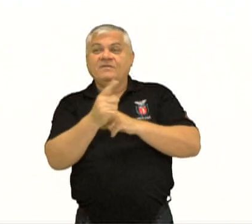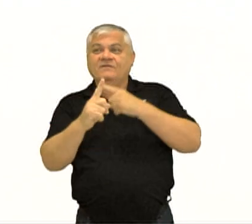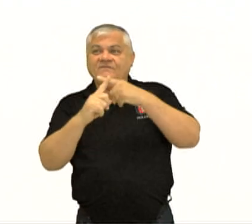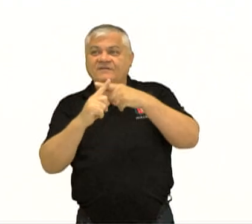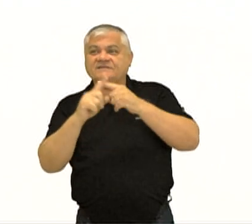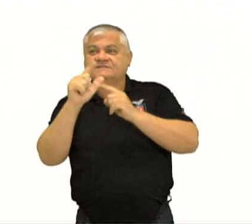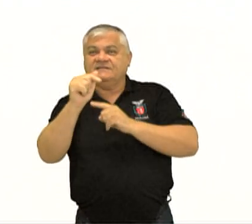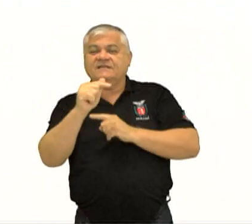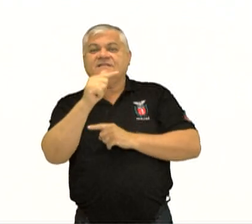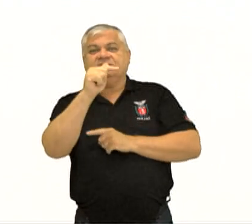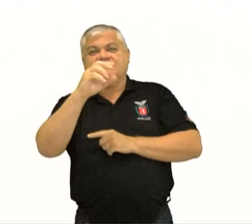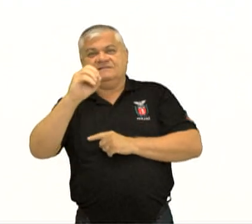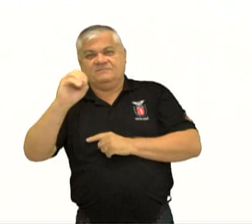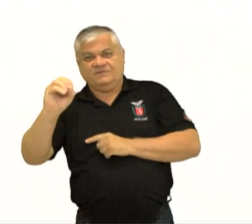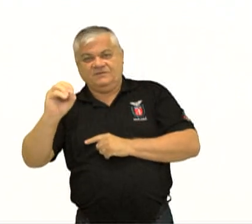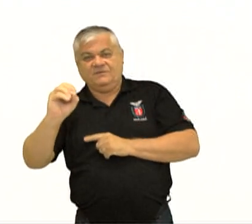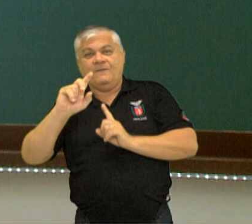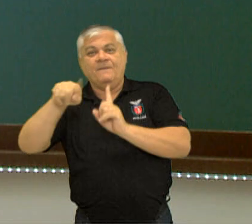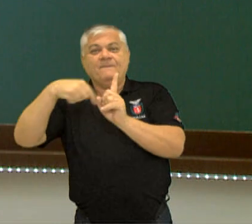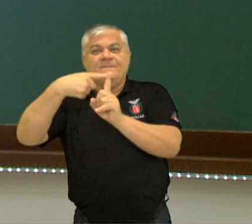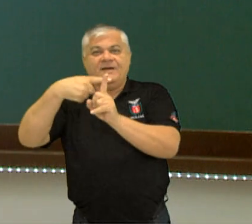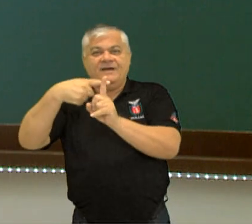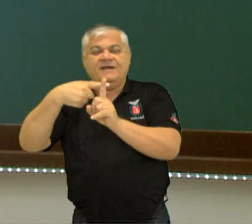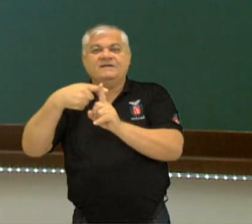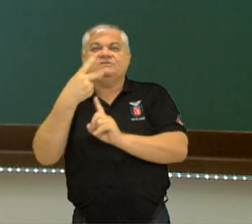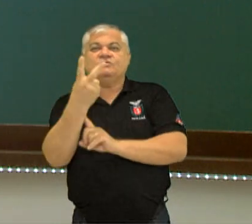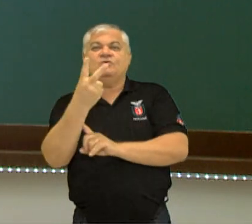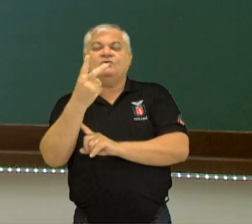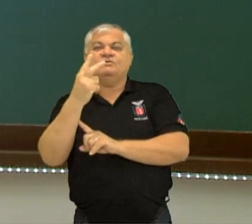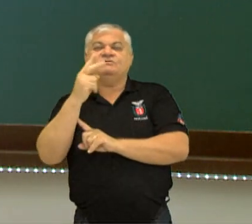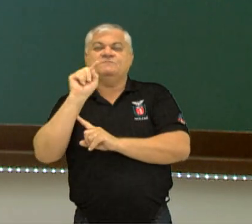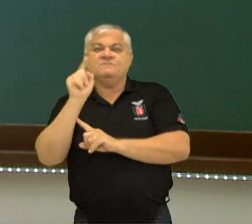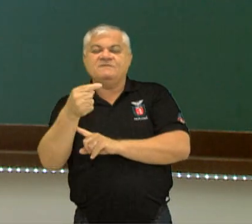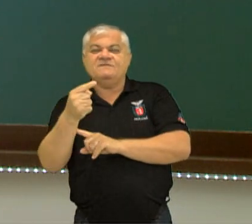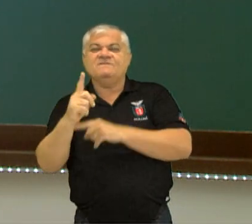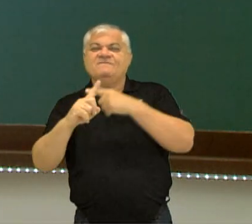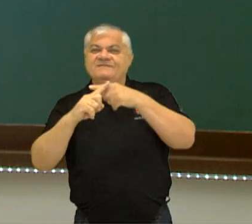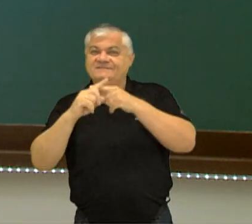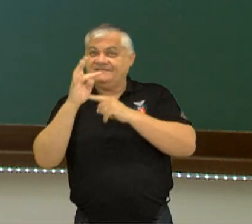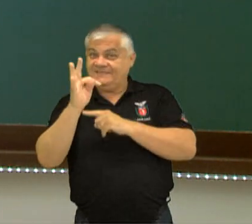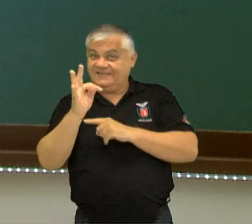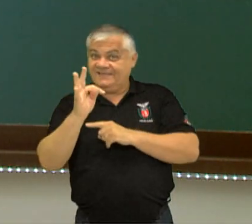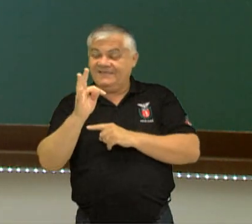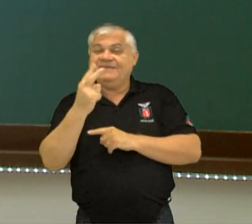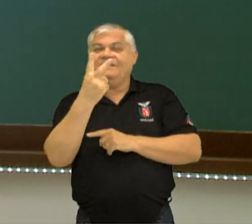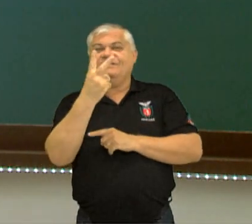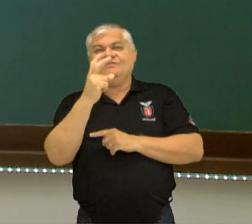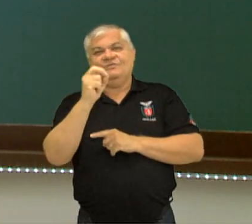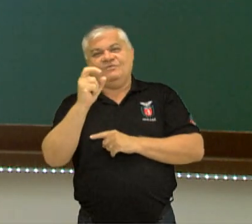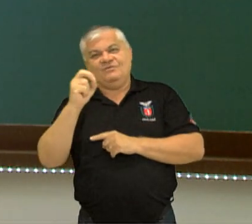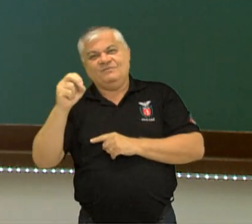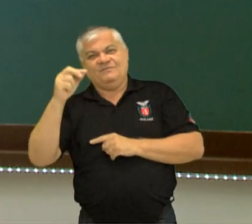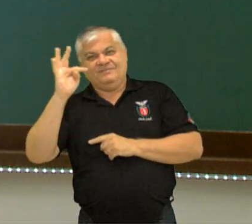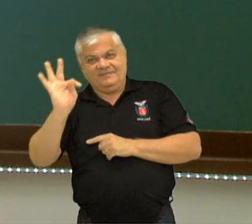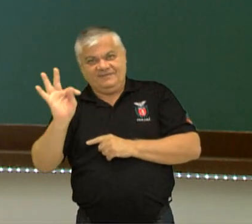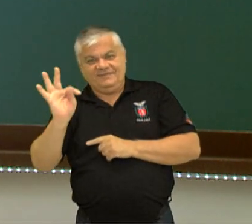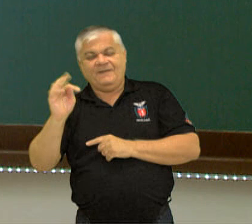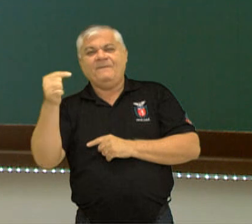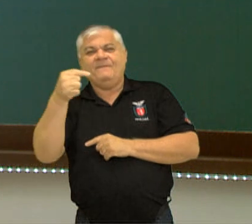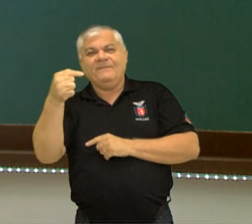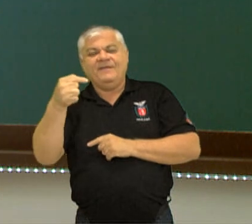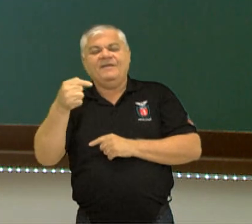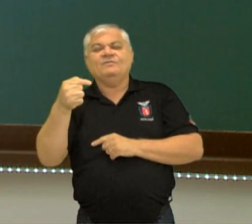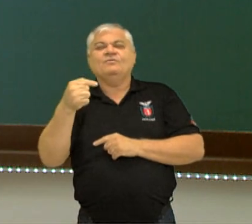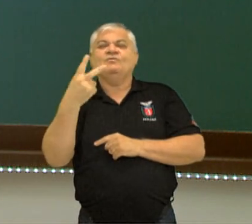dá 70.000, mais 2000 vezes T dá 2000T, menos 2000